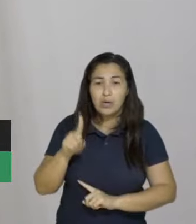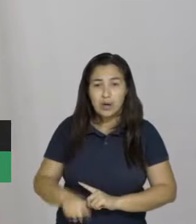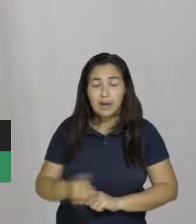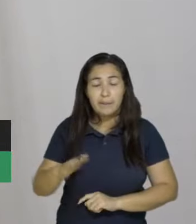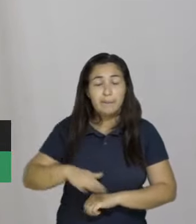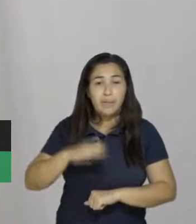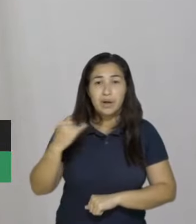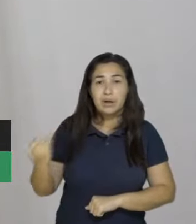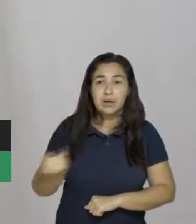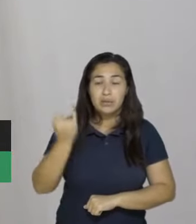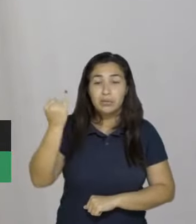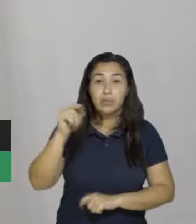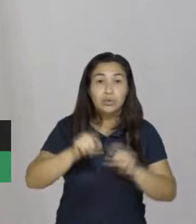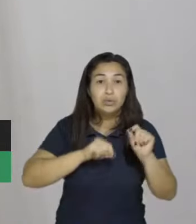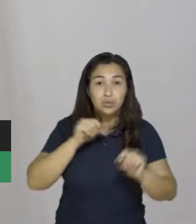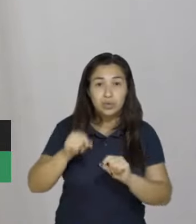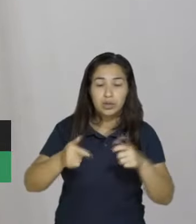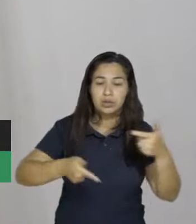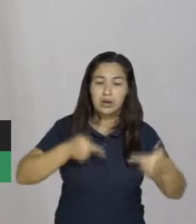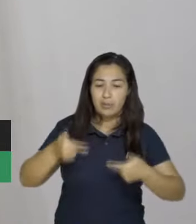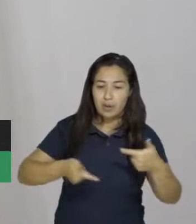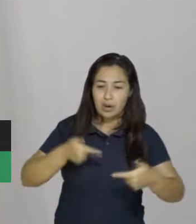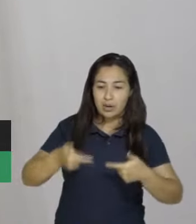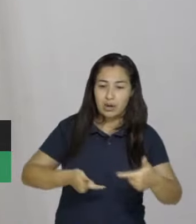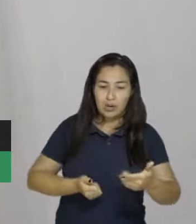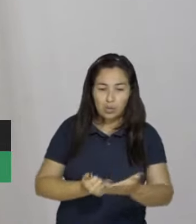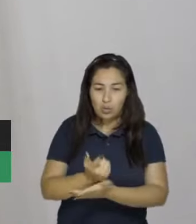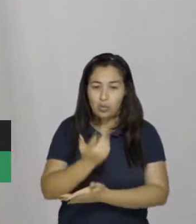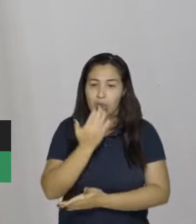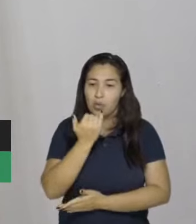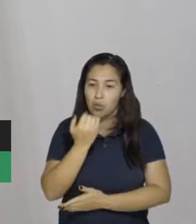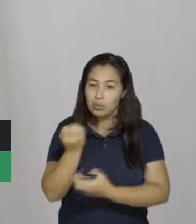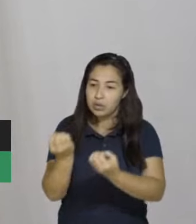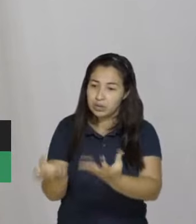com o suor do próprio trabalho?